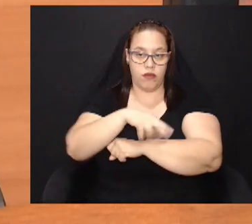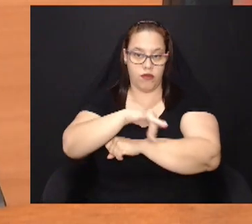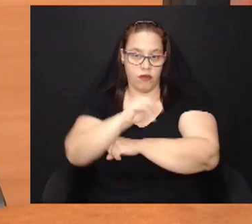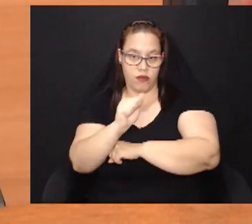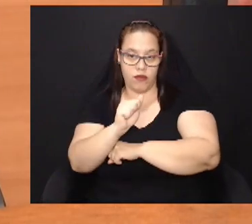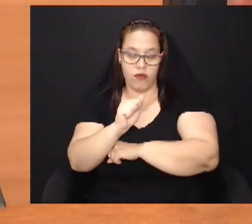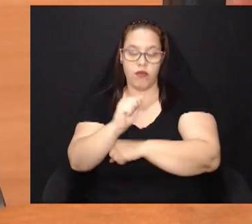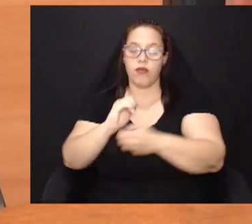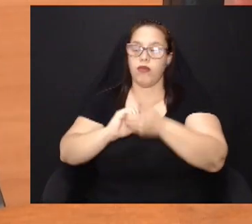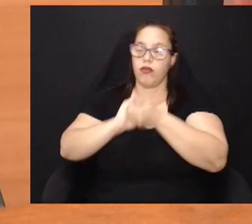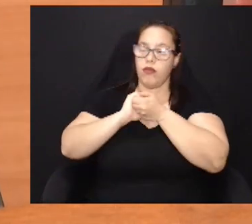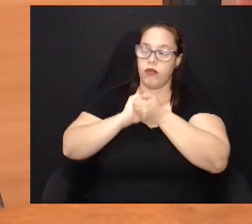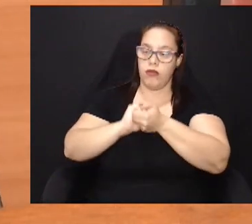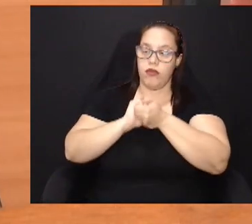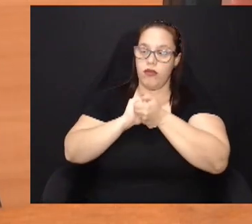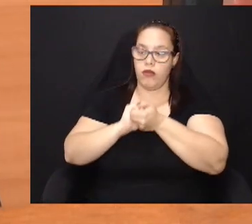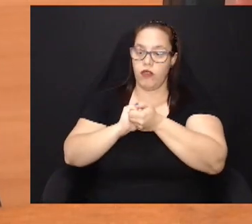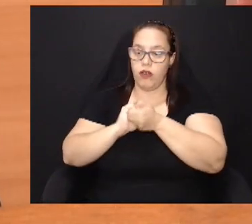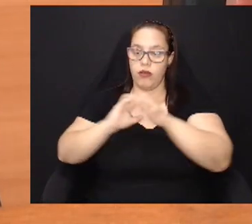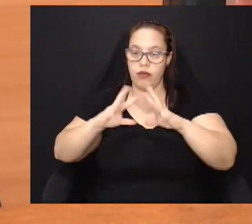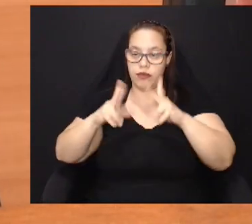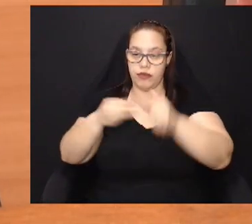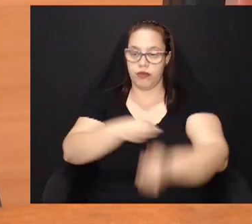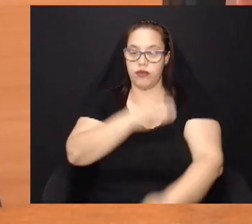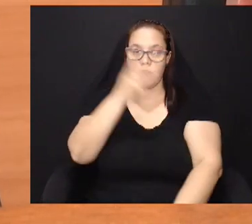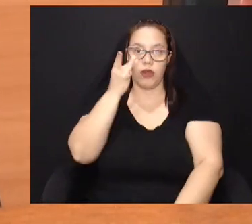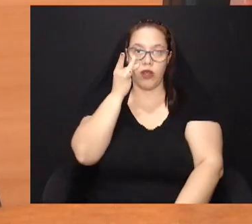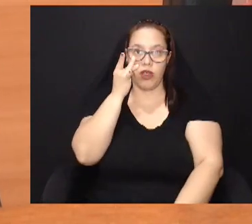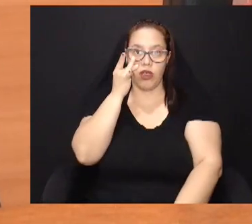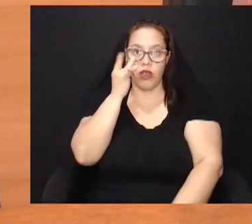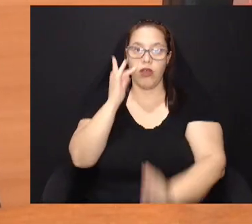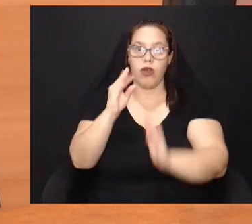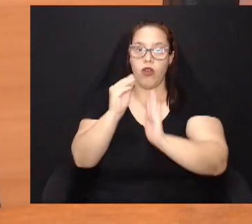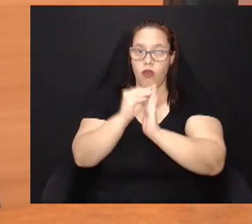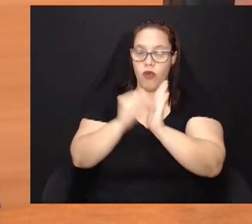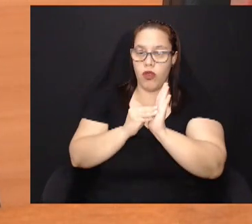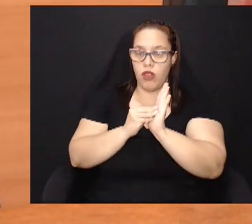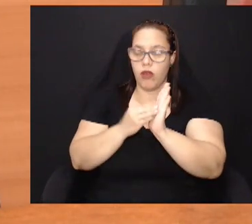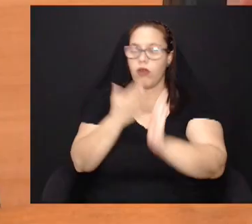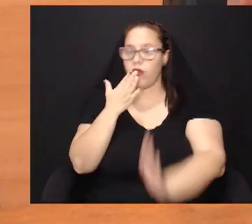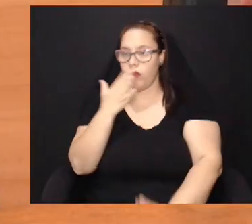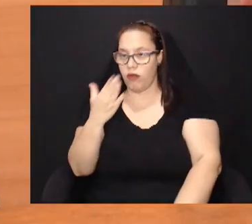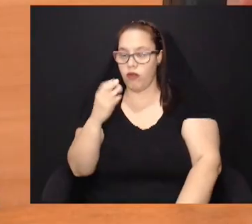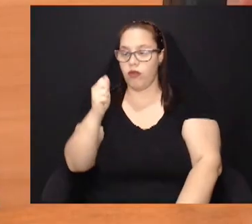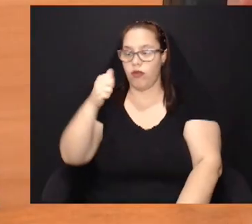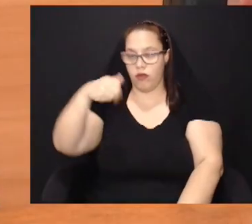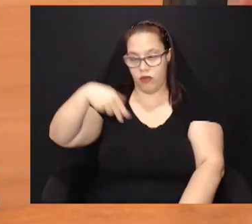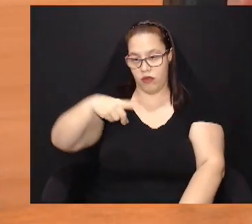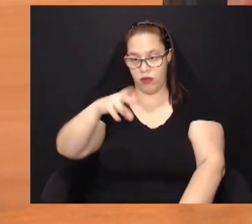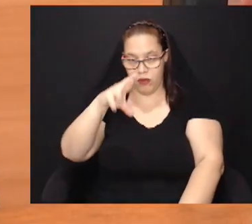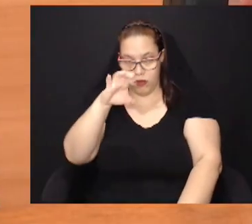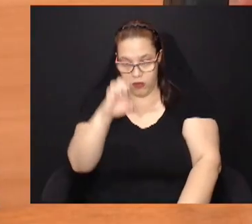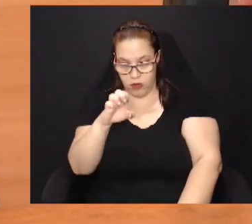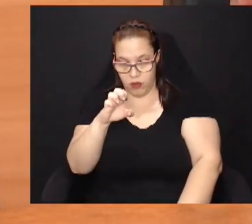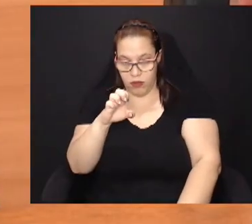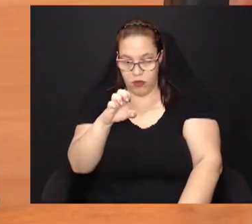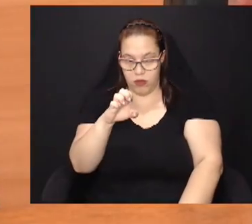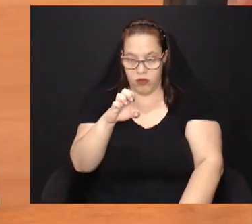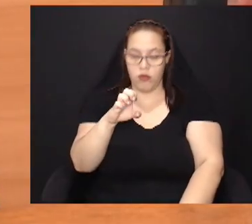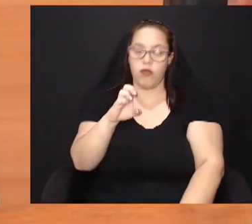os cumprimentos aqui a todos os presentes. Faltar alguém, por favor. André, do Django Bar.